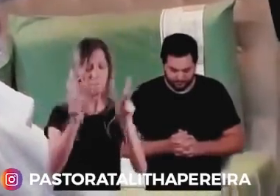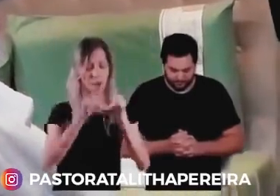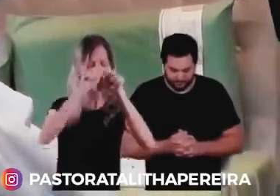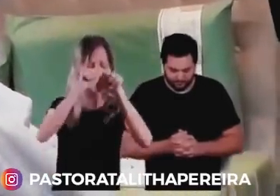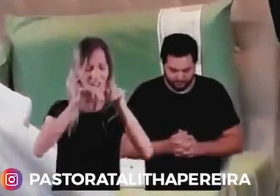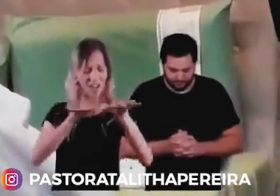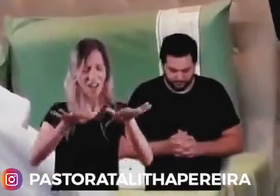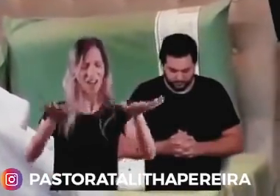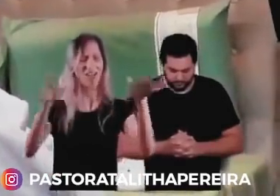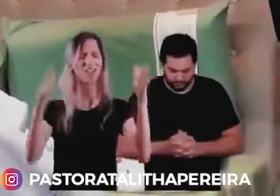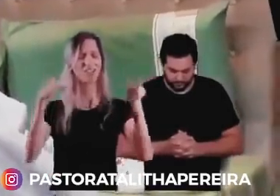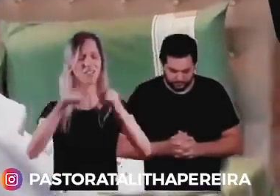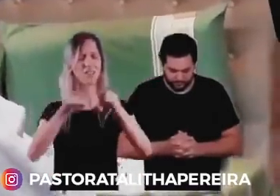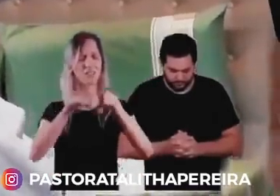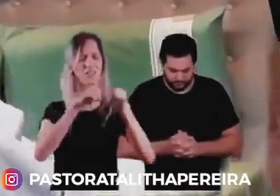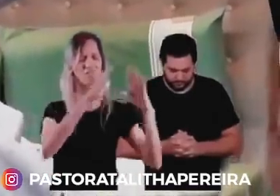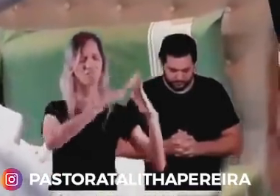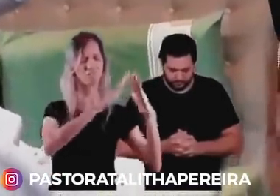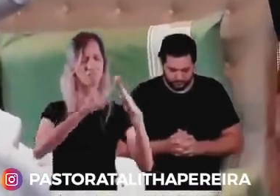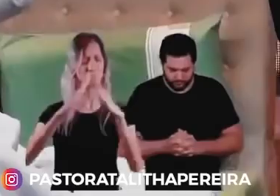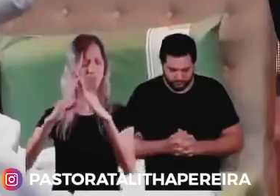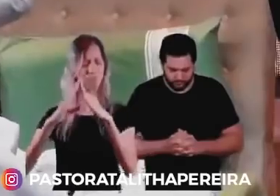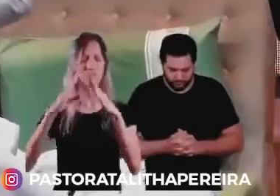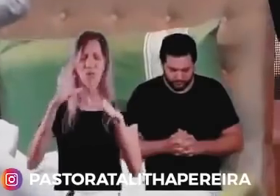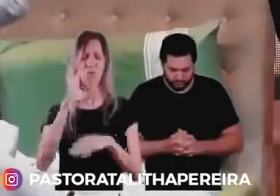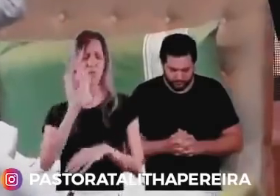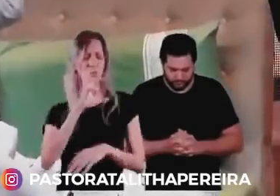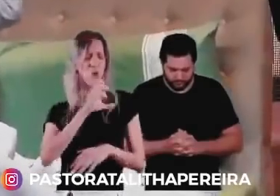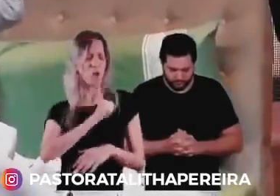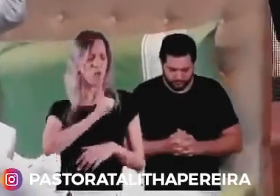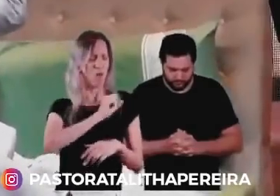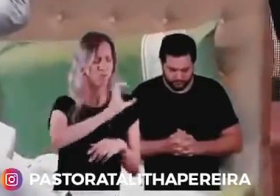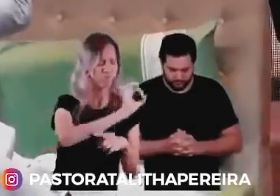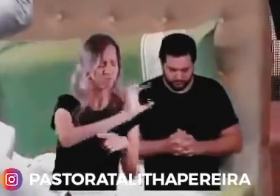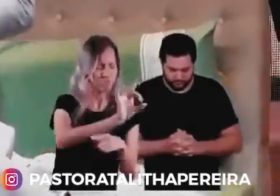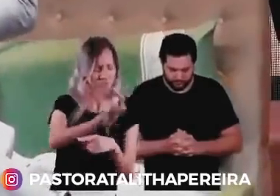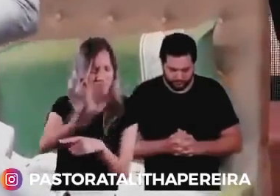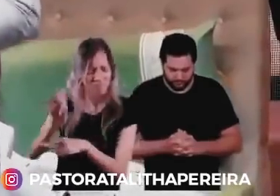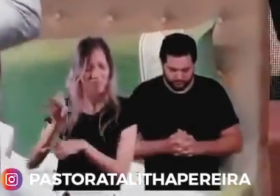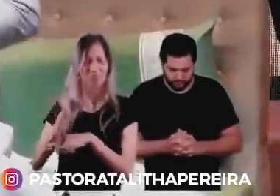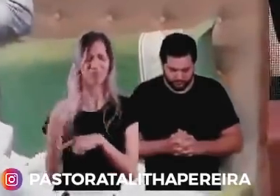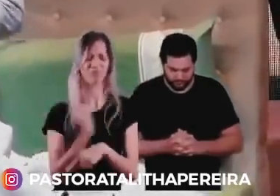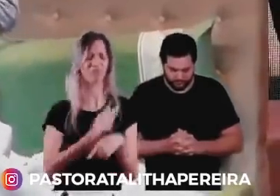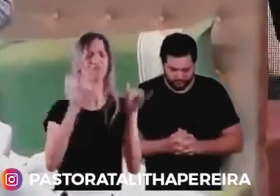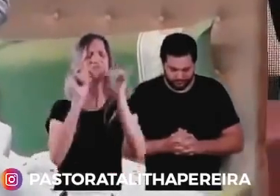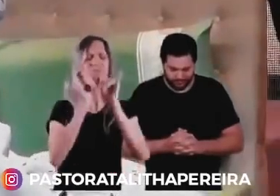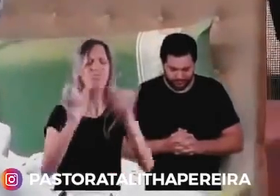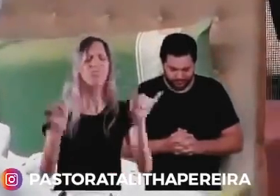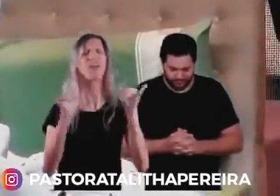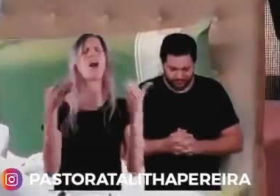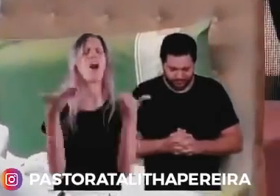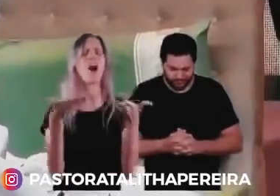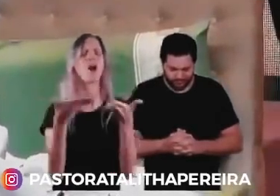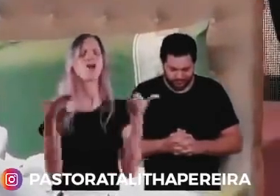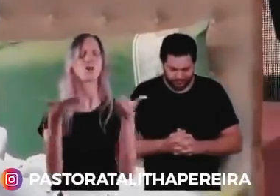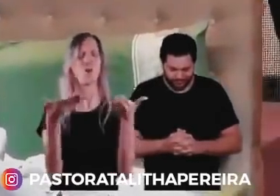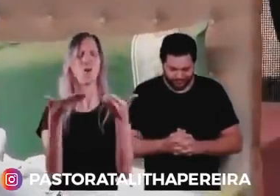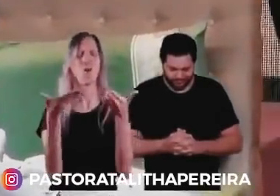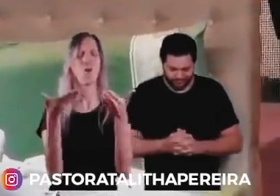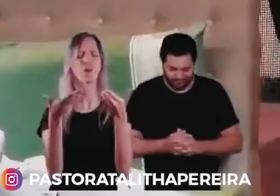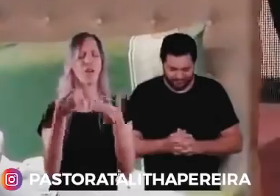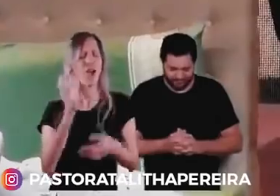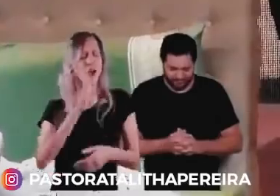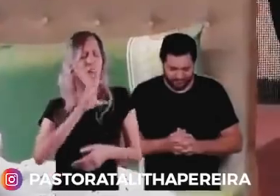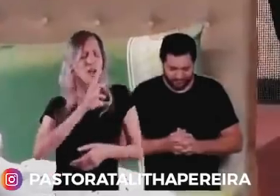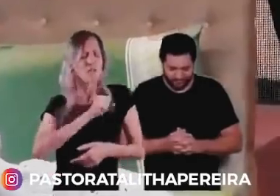cada lar agora seja estabelecido o teu amor. Nós declaramos, ó Pai, a volta ao primeiro